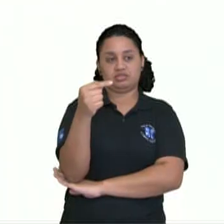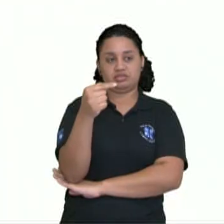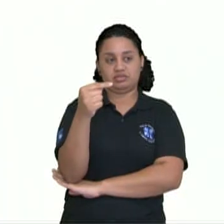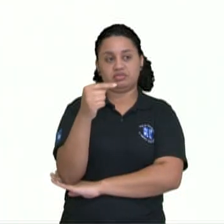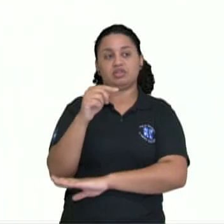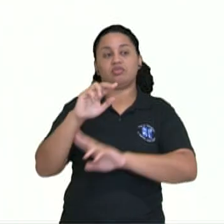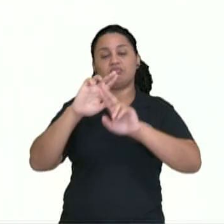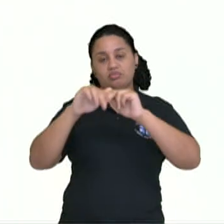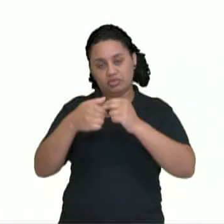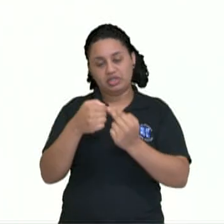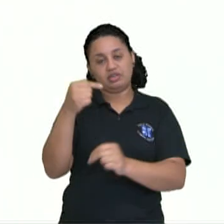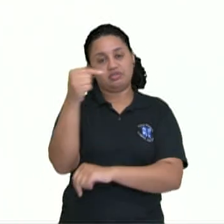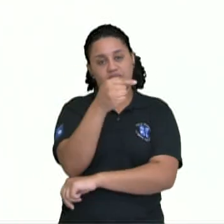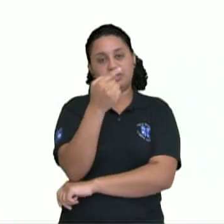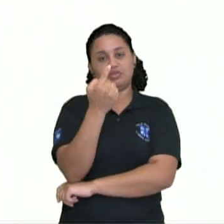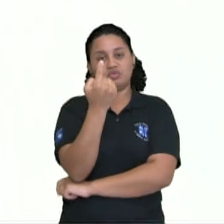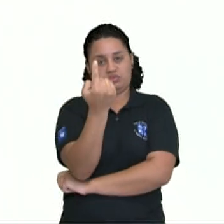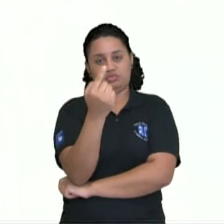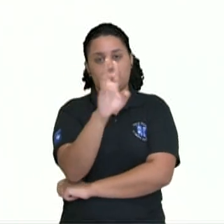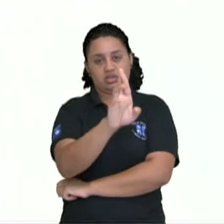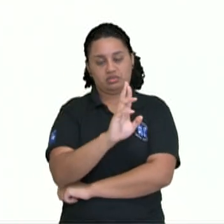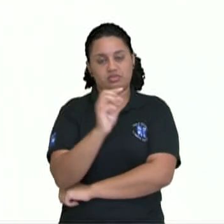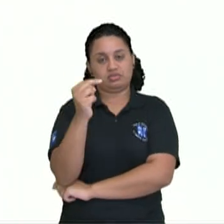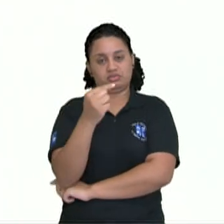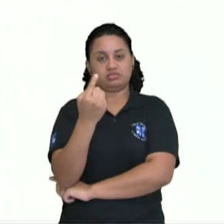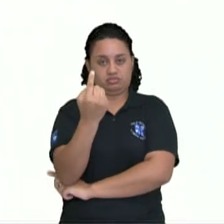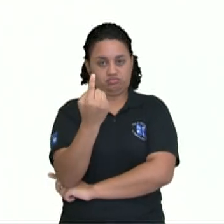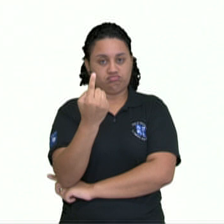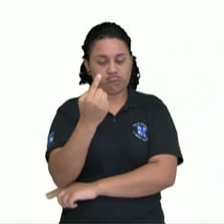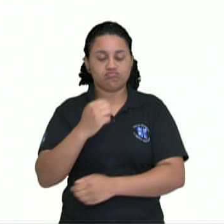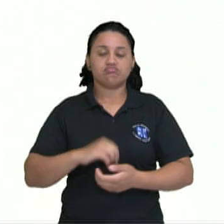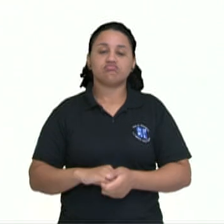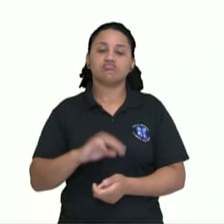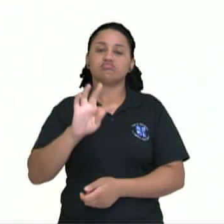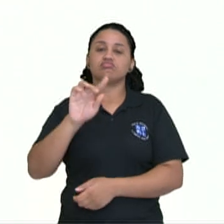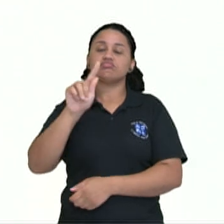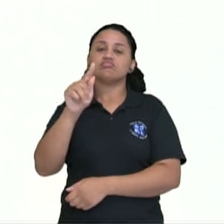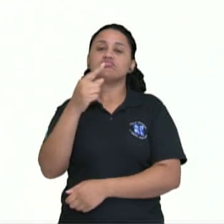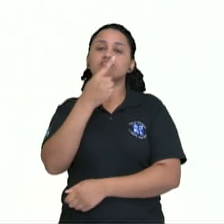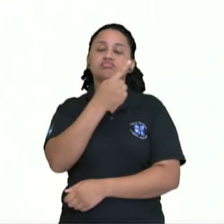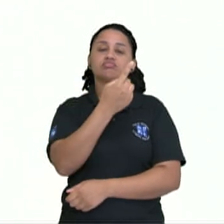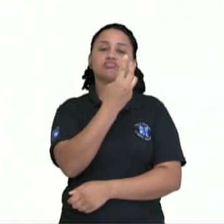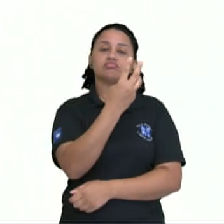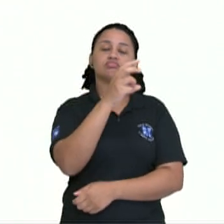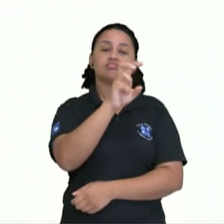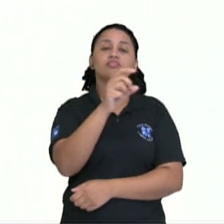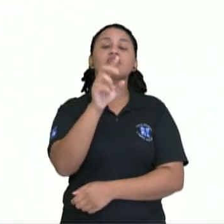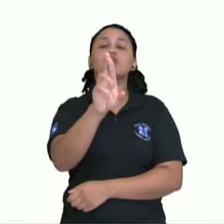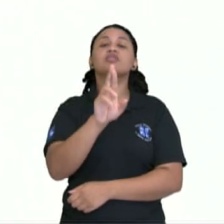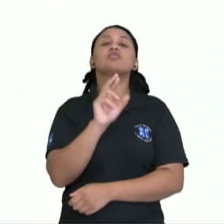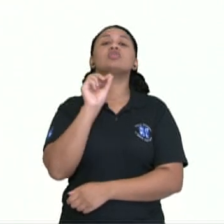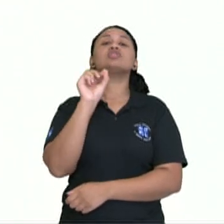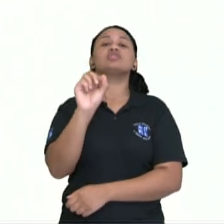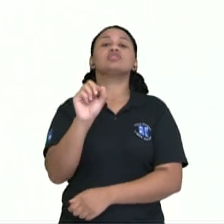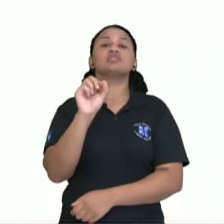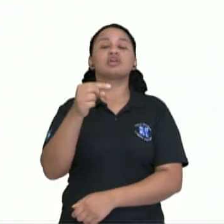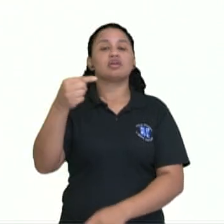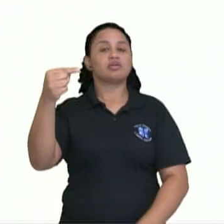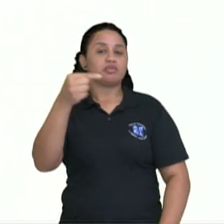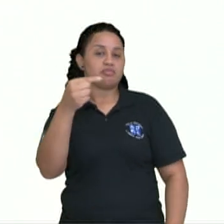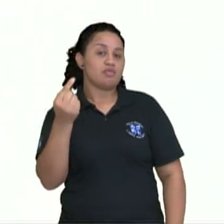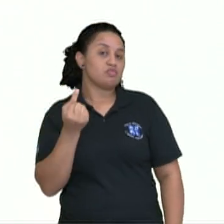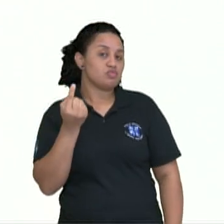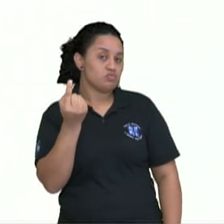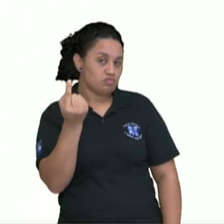o sinal negativo ali na frente do 1. Tangente de 135 graus é igual a menos